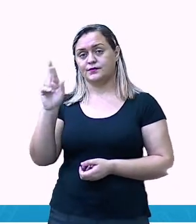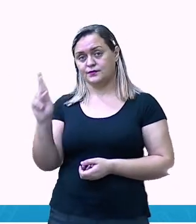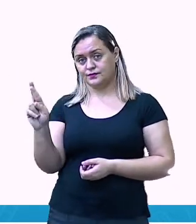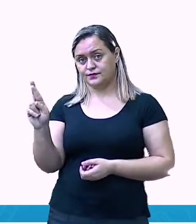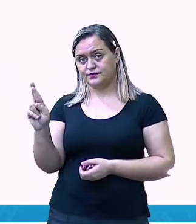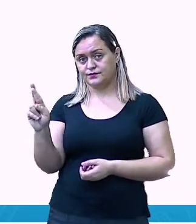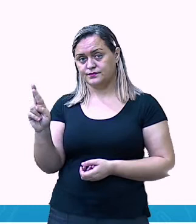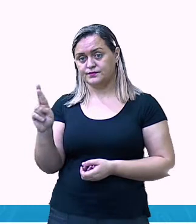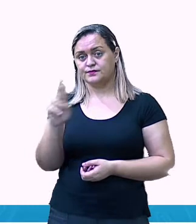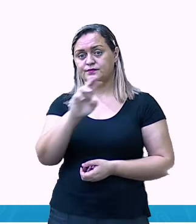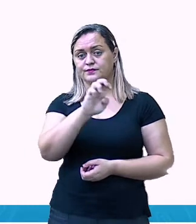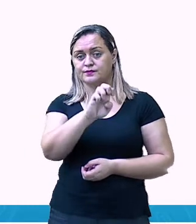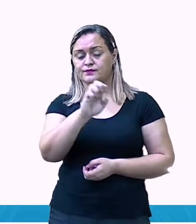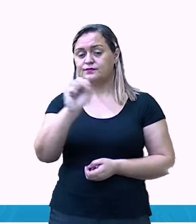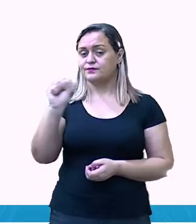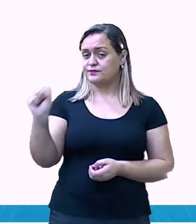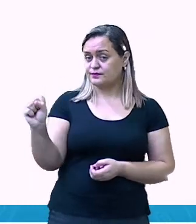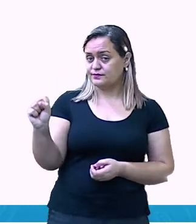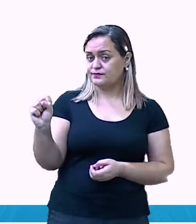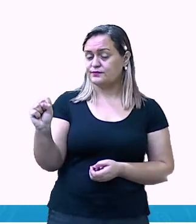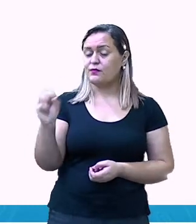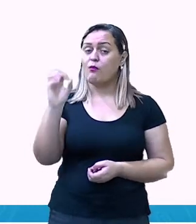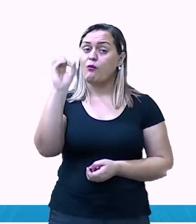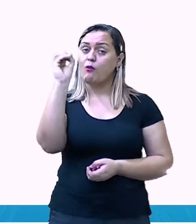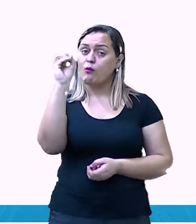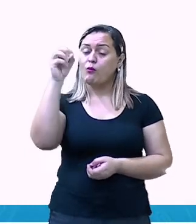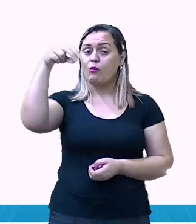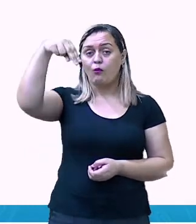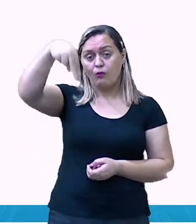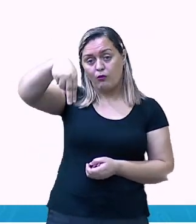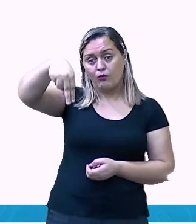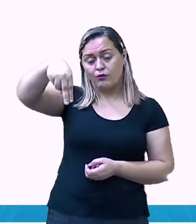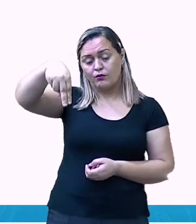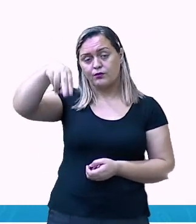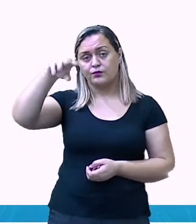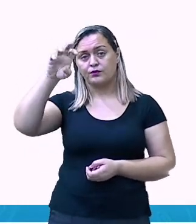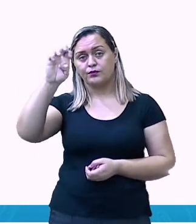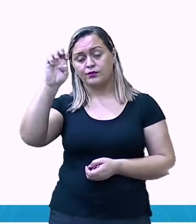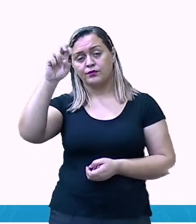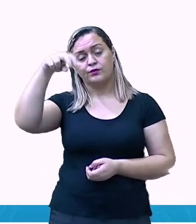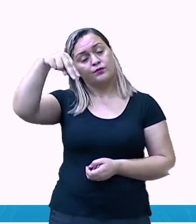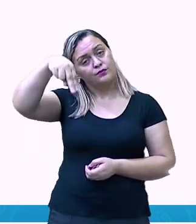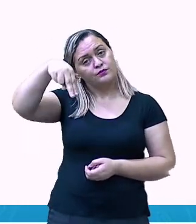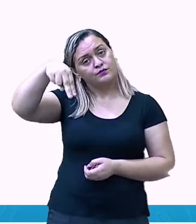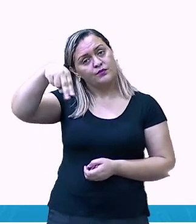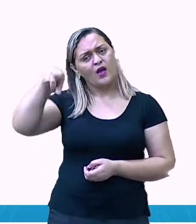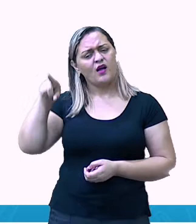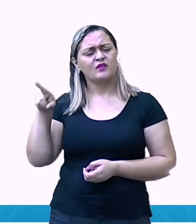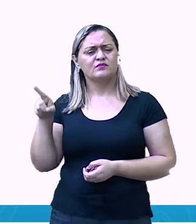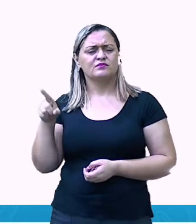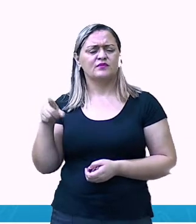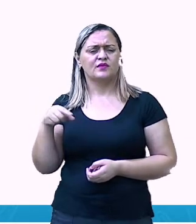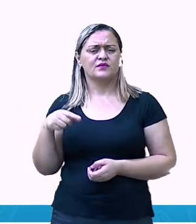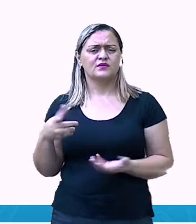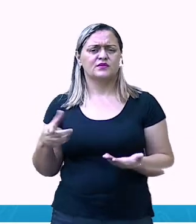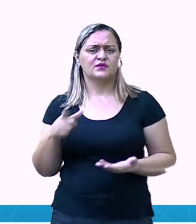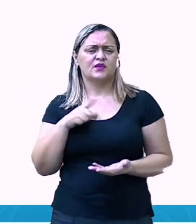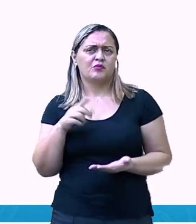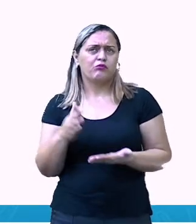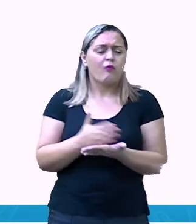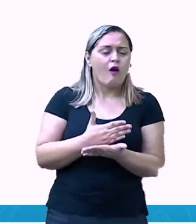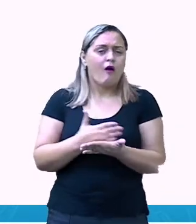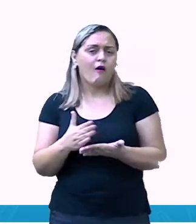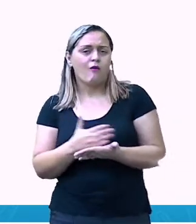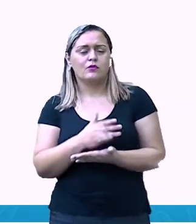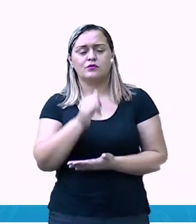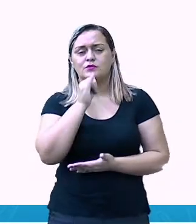on, o en. Temos várias sílabas na língua portuguesa. Aqui eu coloquei alguns exemplos para vocês. Então, por